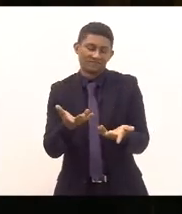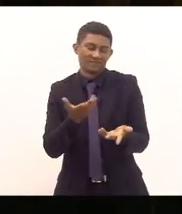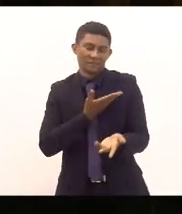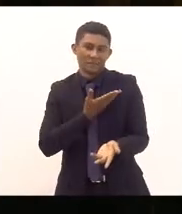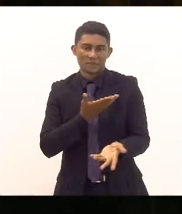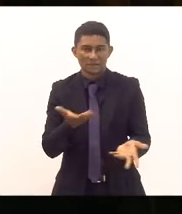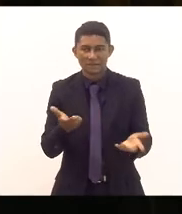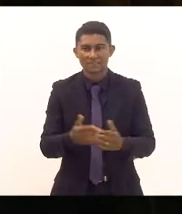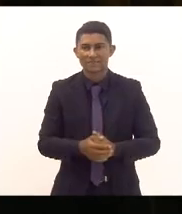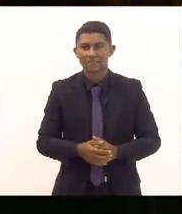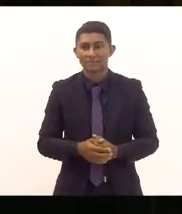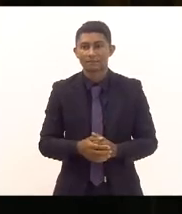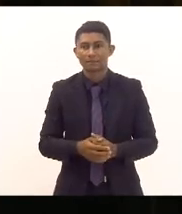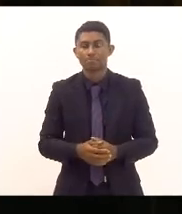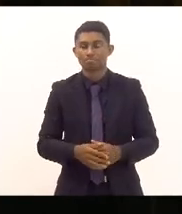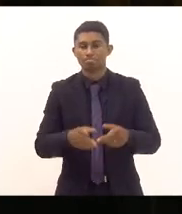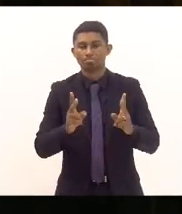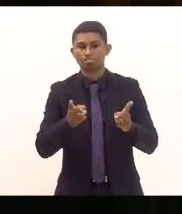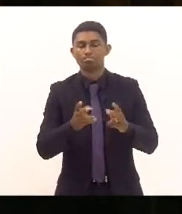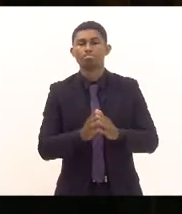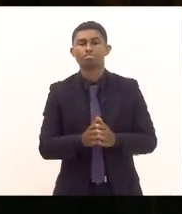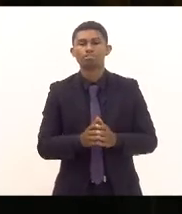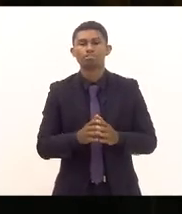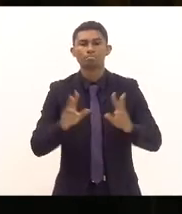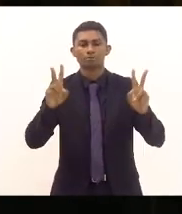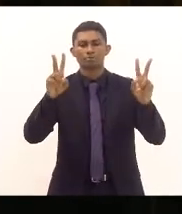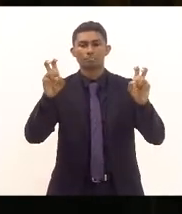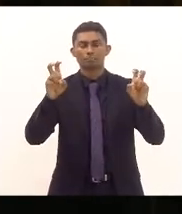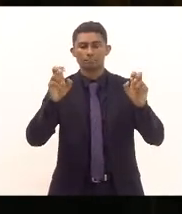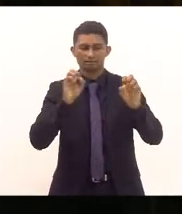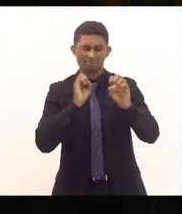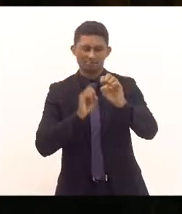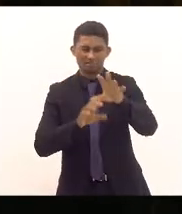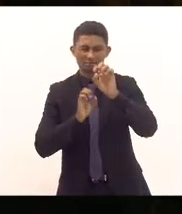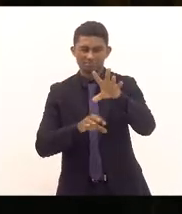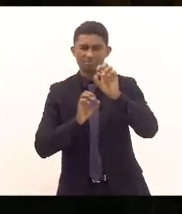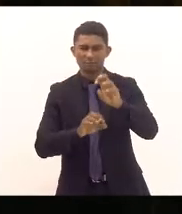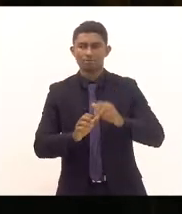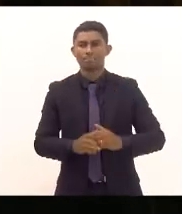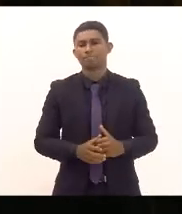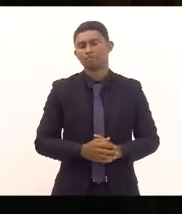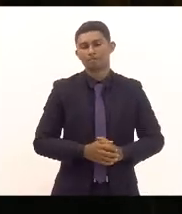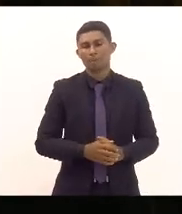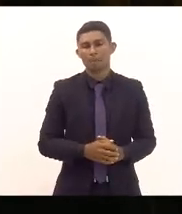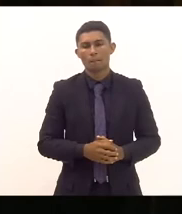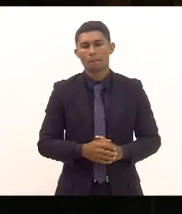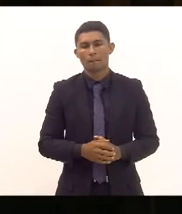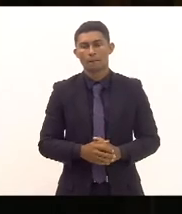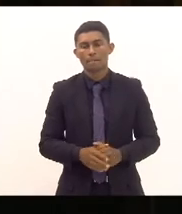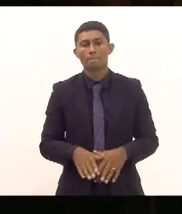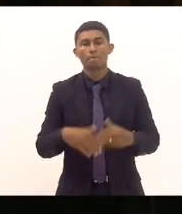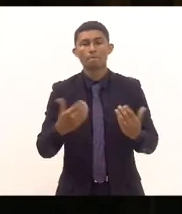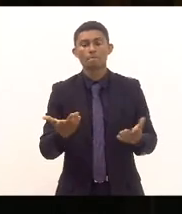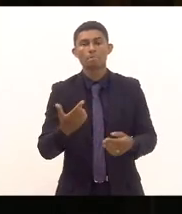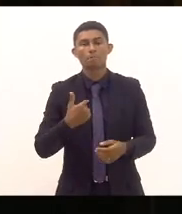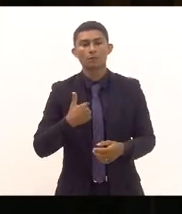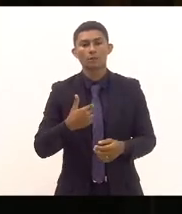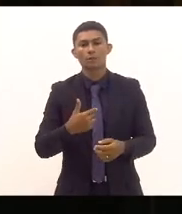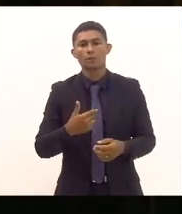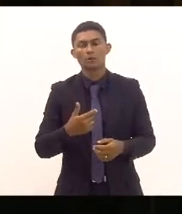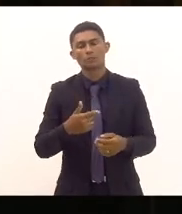e é dando sequência ainda sobre a temática de educação Deputado a tia Ju eu venho trazer um outro